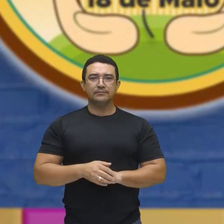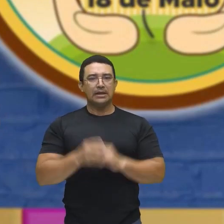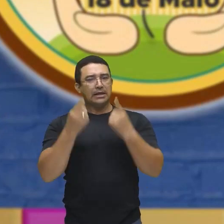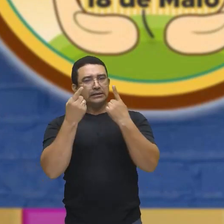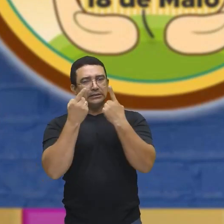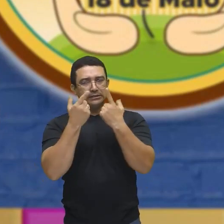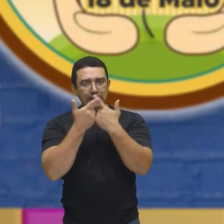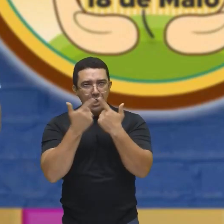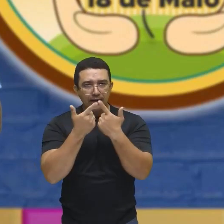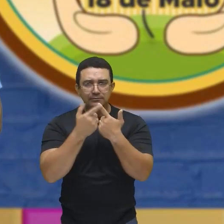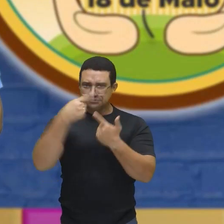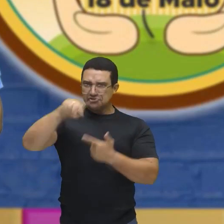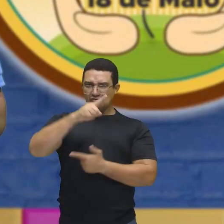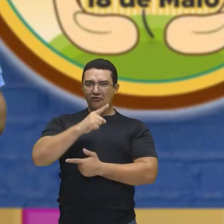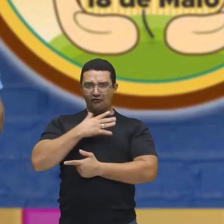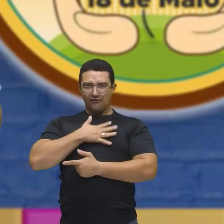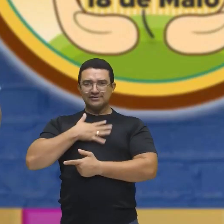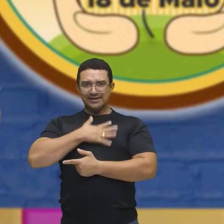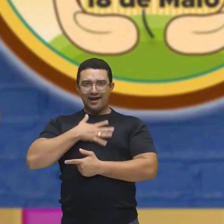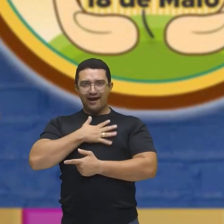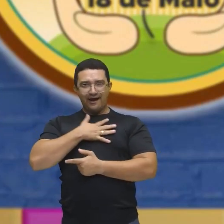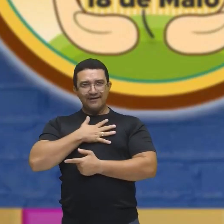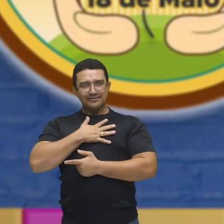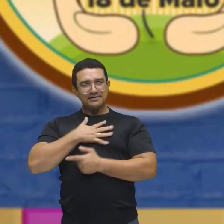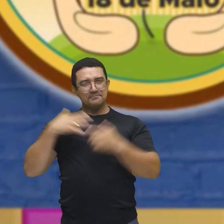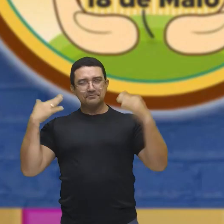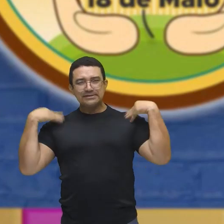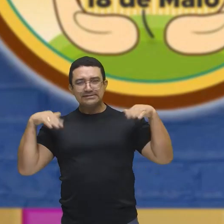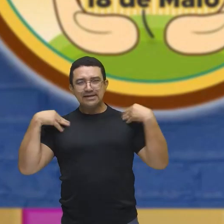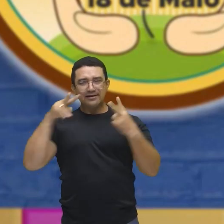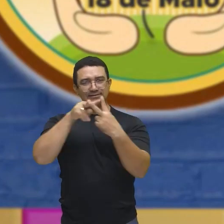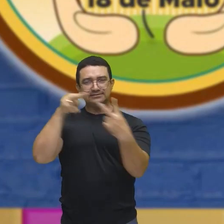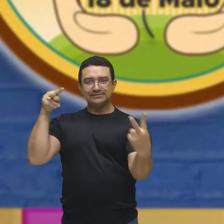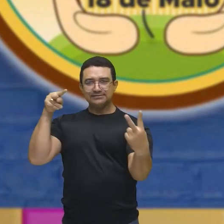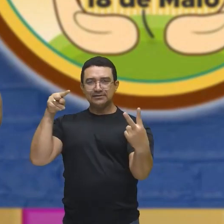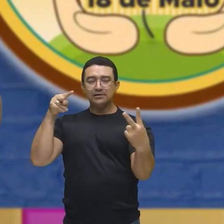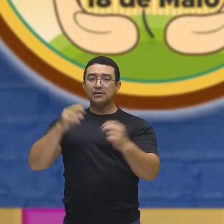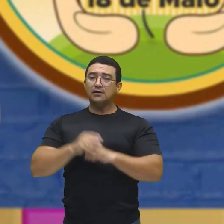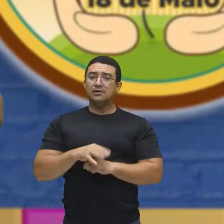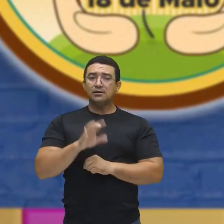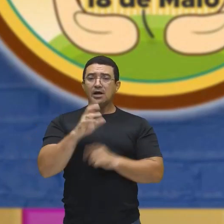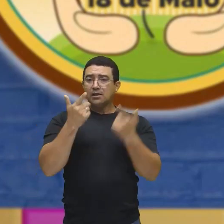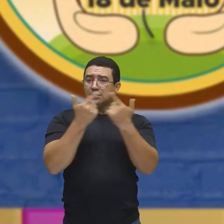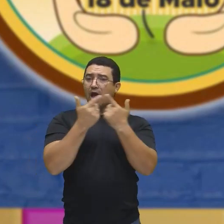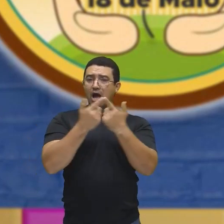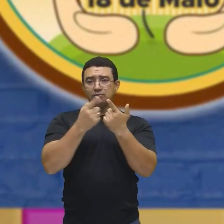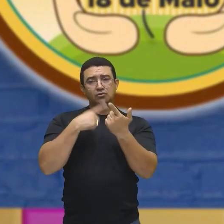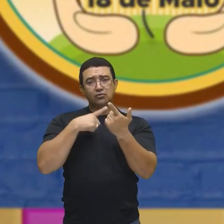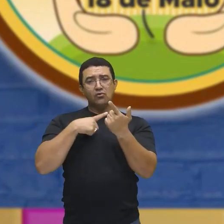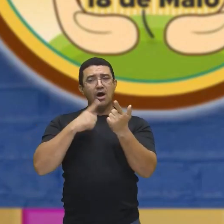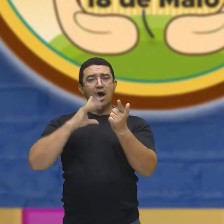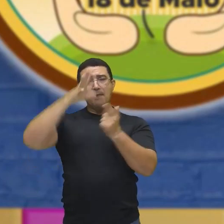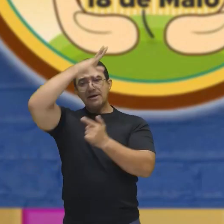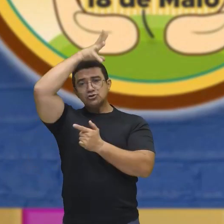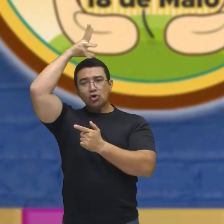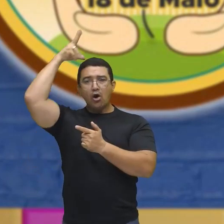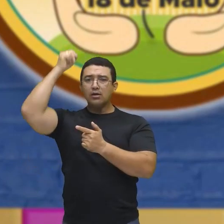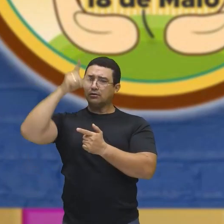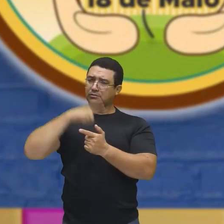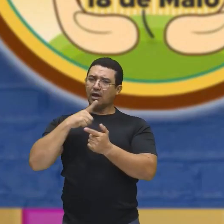teatro. Gostaram da viagem? Gostaram do passeio virtual? Não só o teatro, gente, o Amazonas tem muito mais. Essas